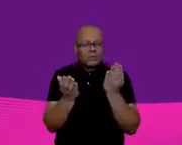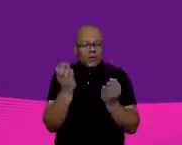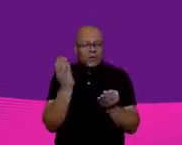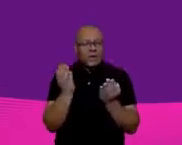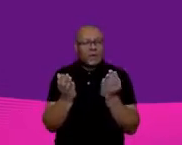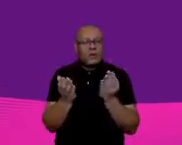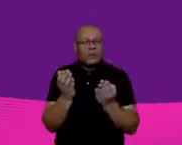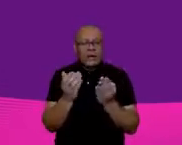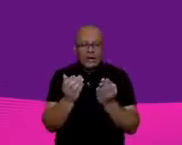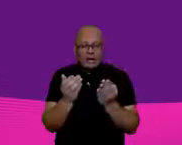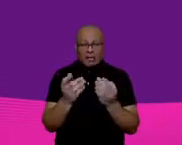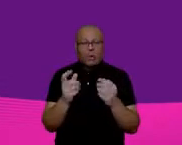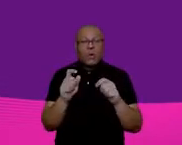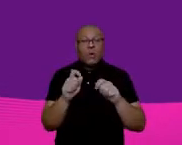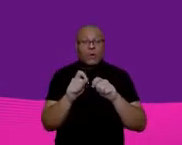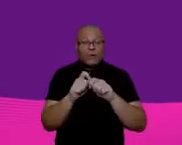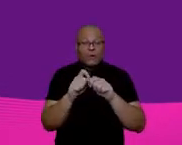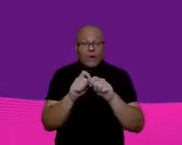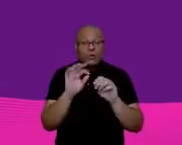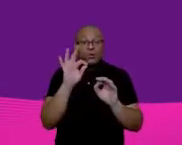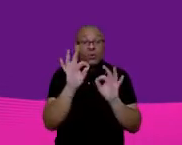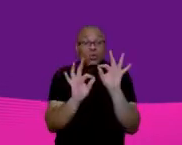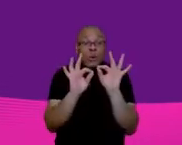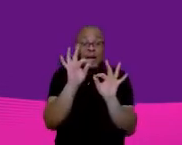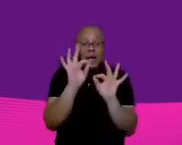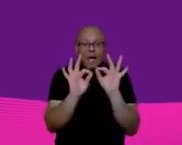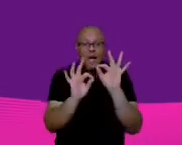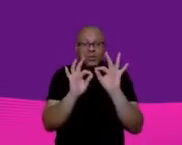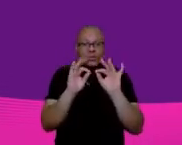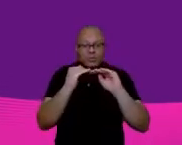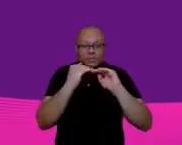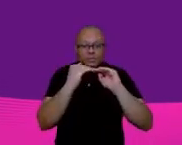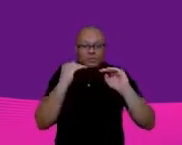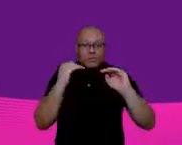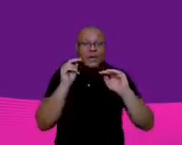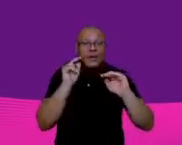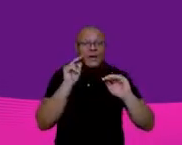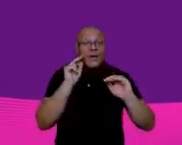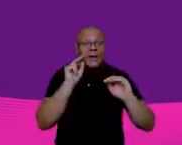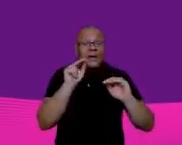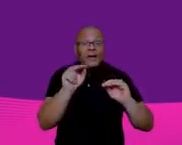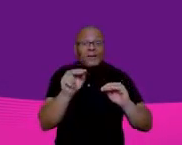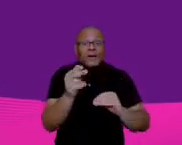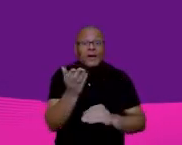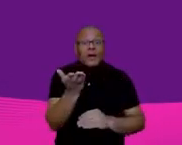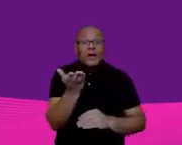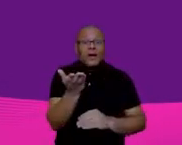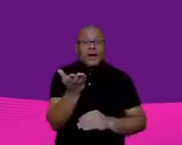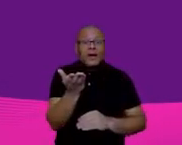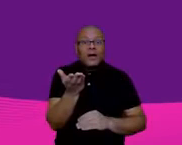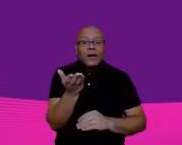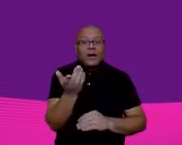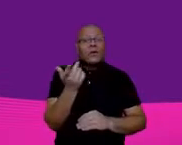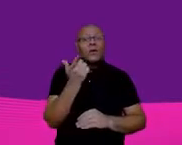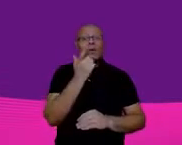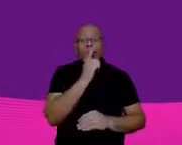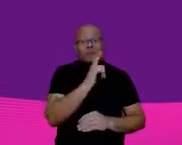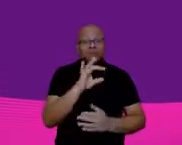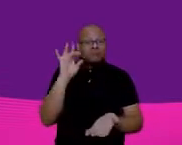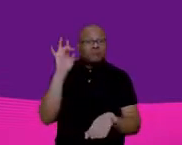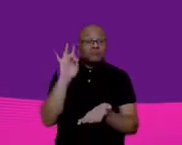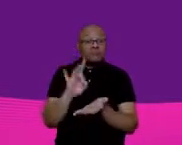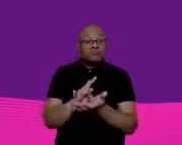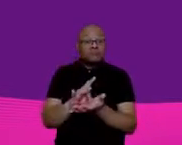faço o alinhamento. E vocês podem ver o que nós estamos, o que está acontecendo, na verdade, no momento